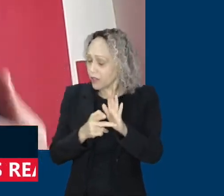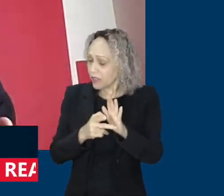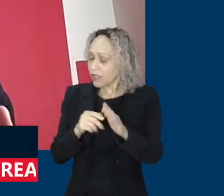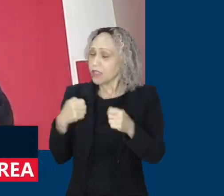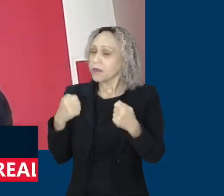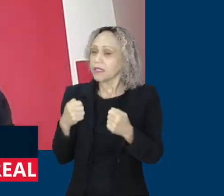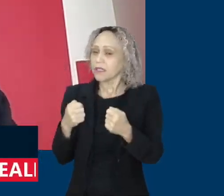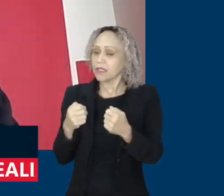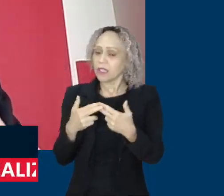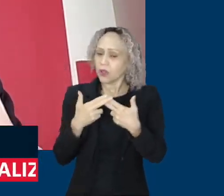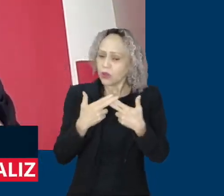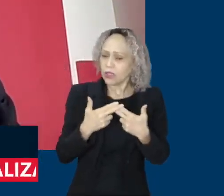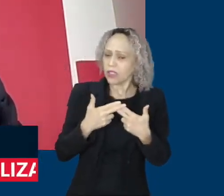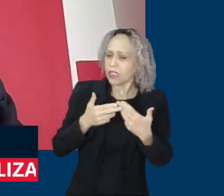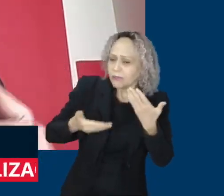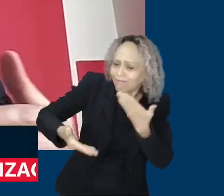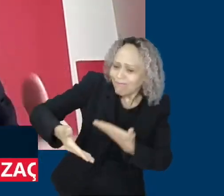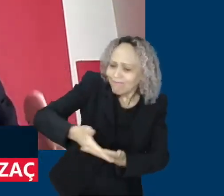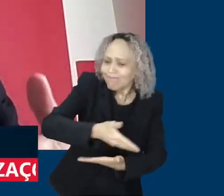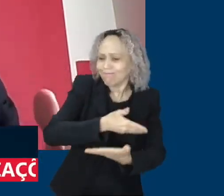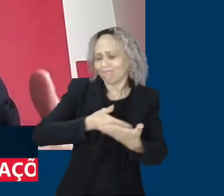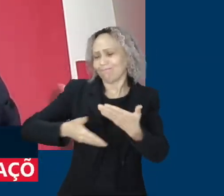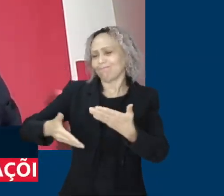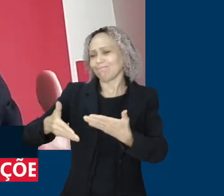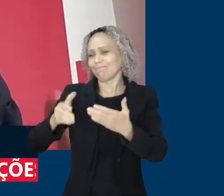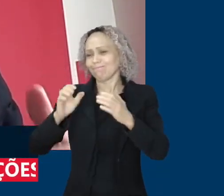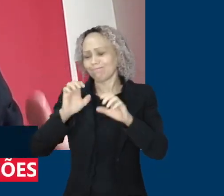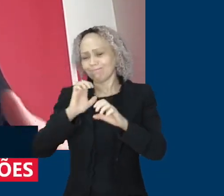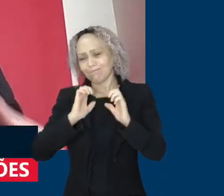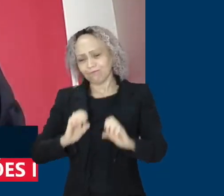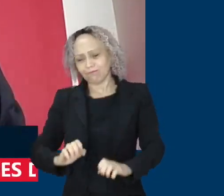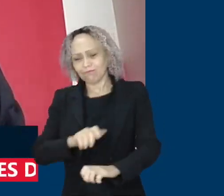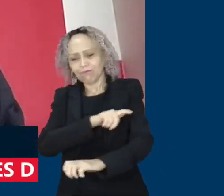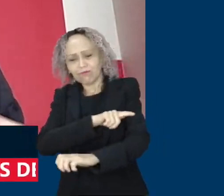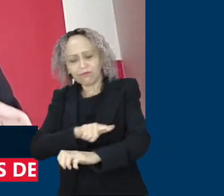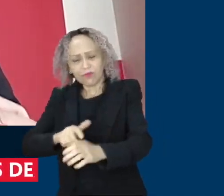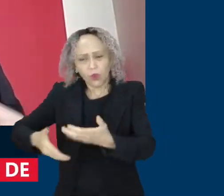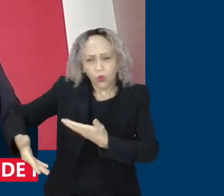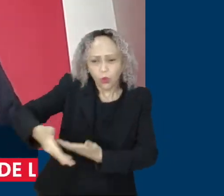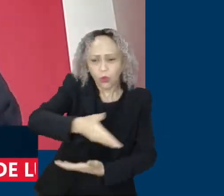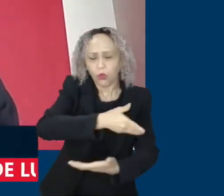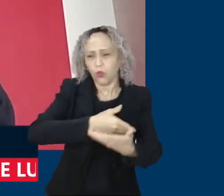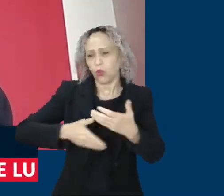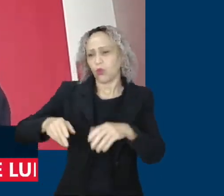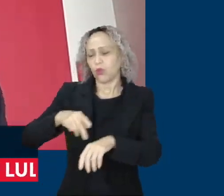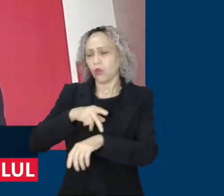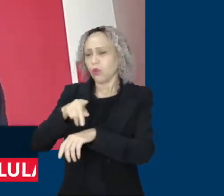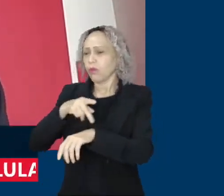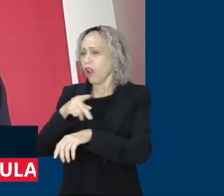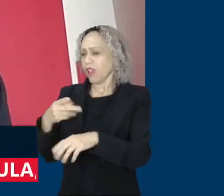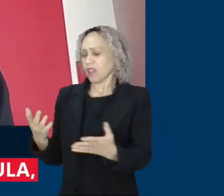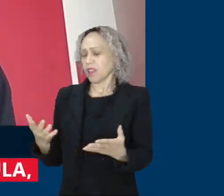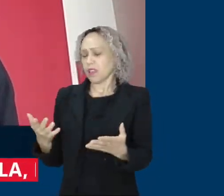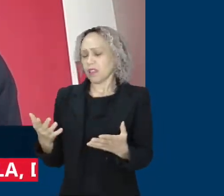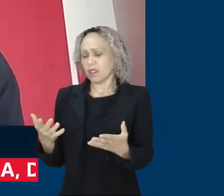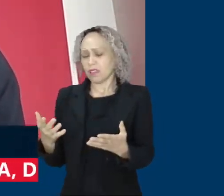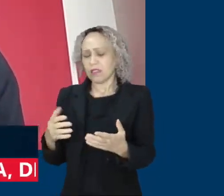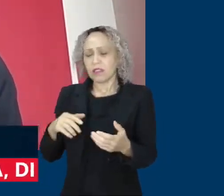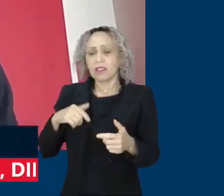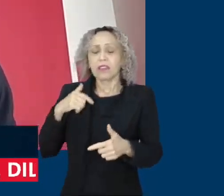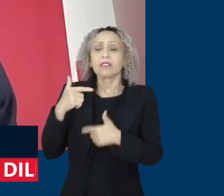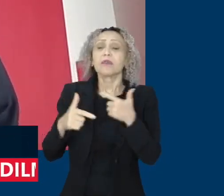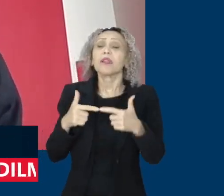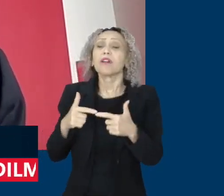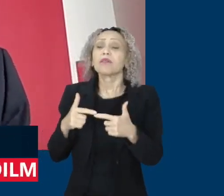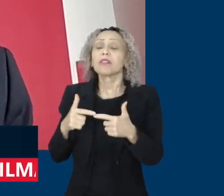num mundo que tem que trabalhar pelo multilateralismo, ou seja, nós não podemos voltar a uma